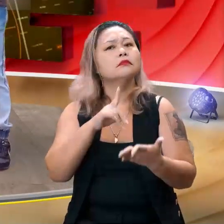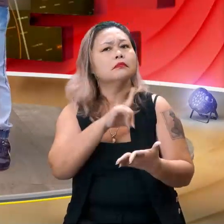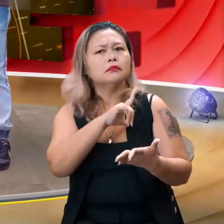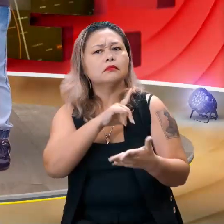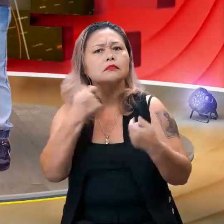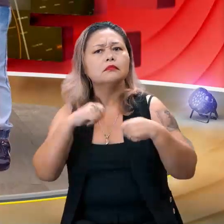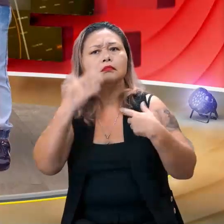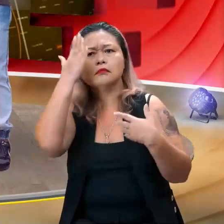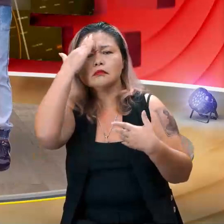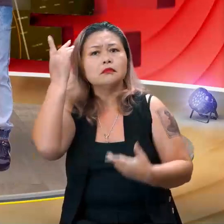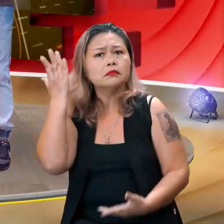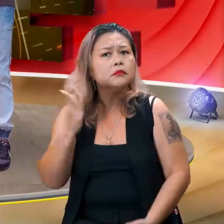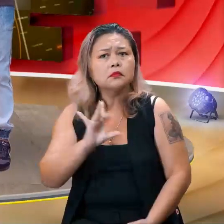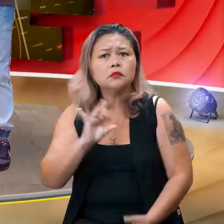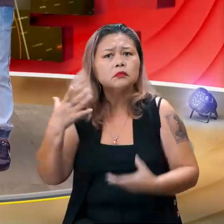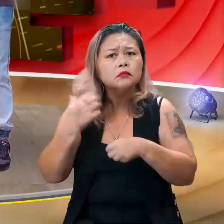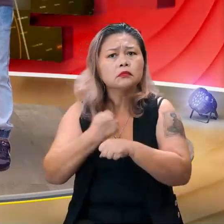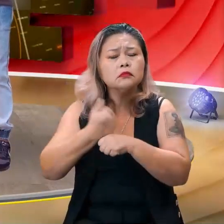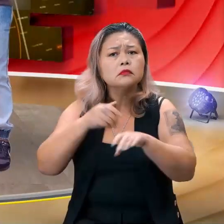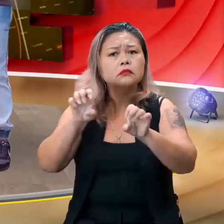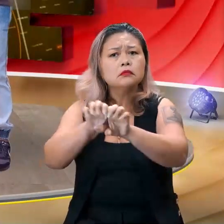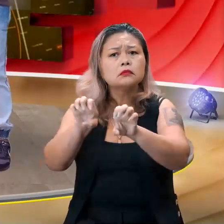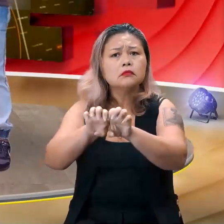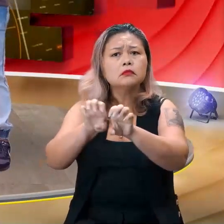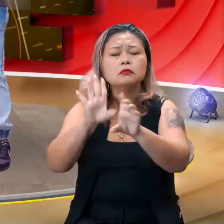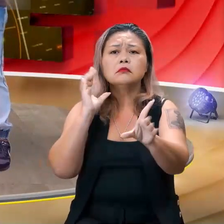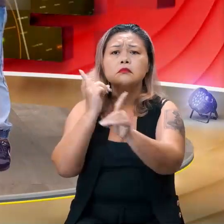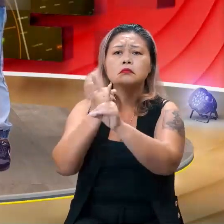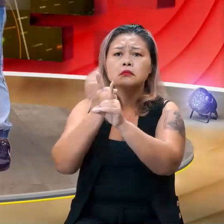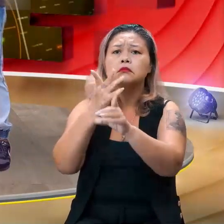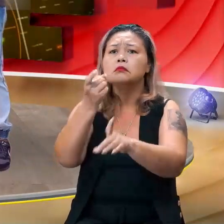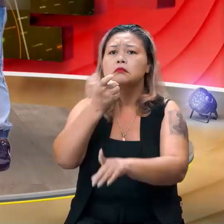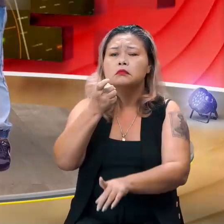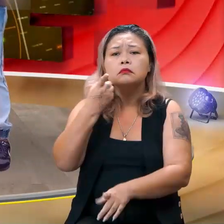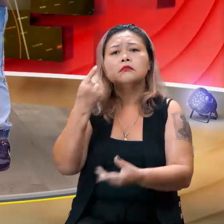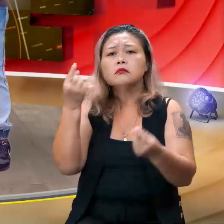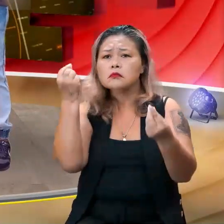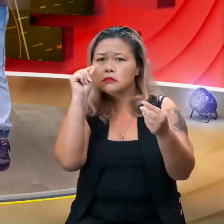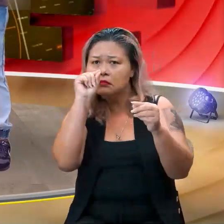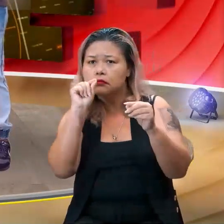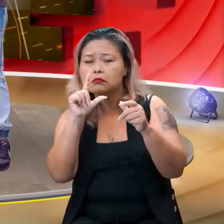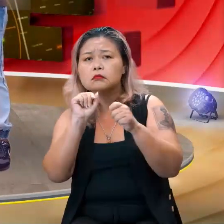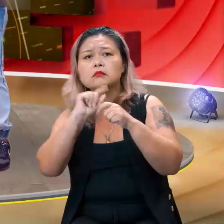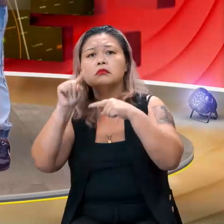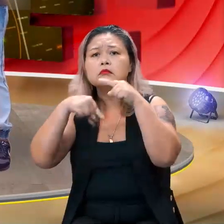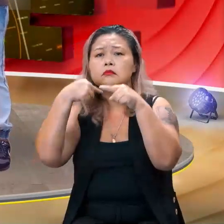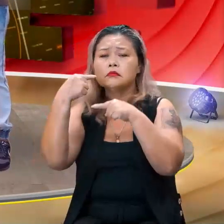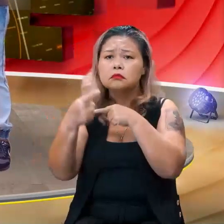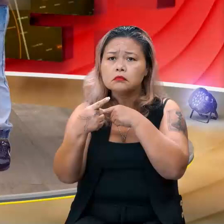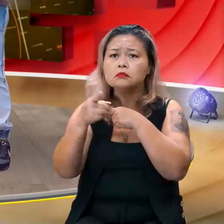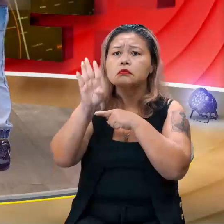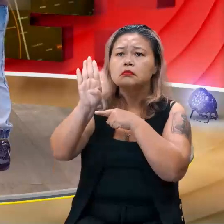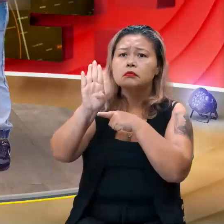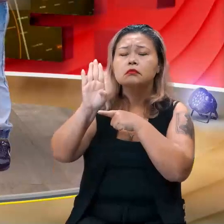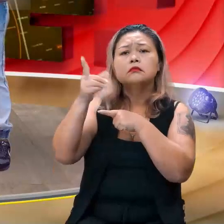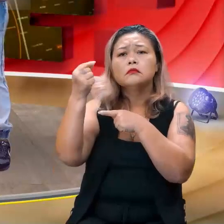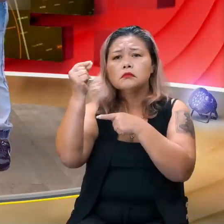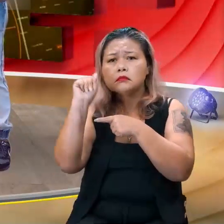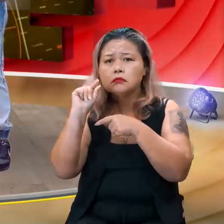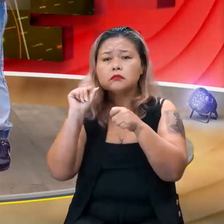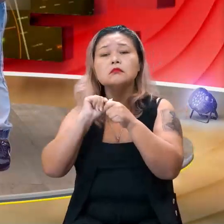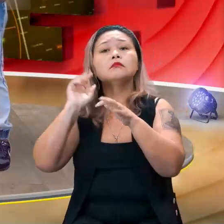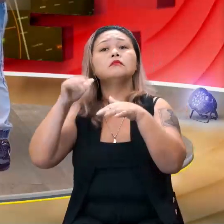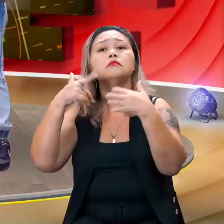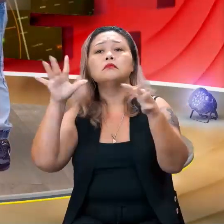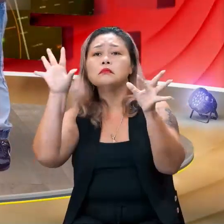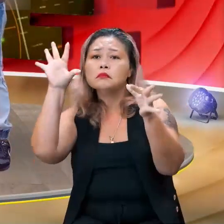saber disso. Só calcular a equação, aí eu vou achar o valor de x, eu marco lá o pontinho. Uhum, depois eu pego o valor do b, marco lá outro pontinho, ligo esses